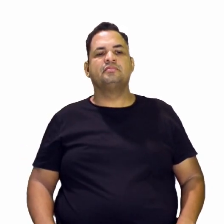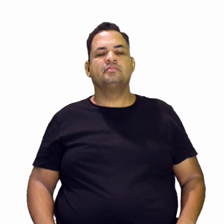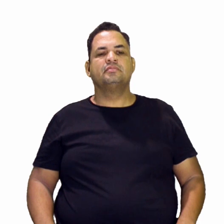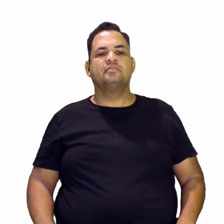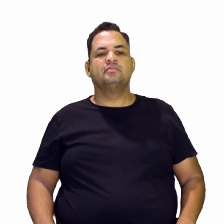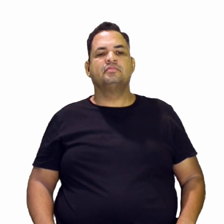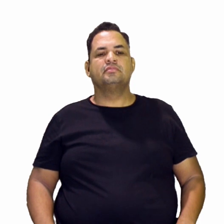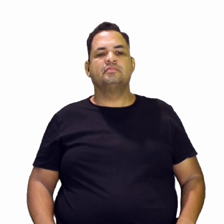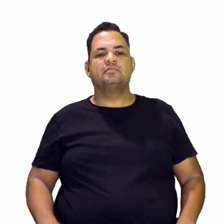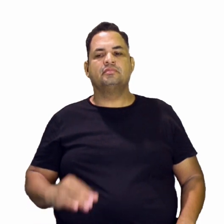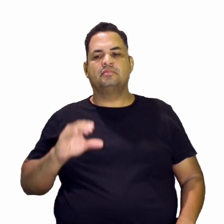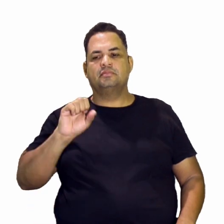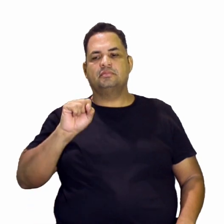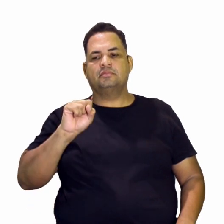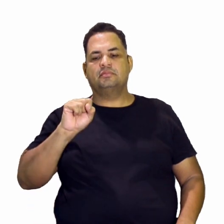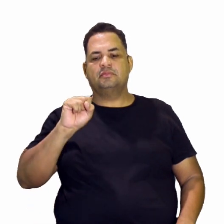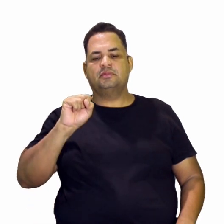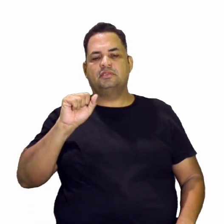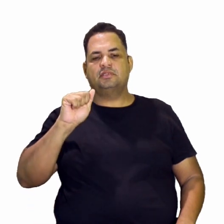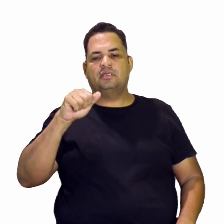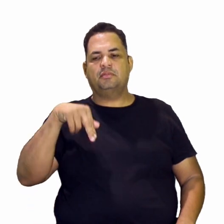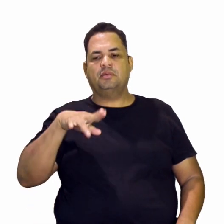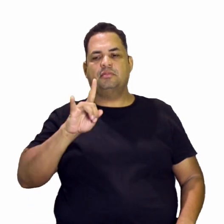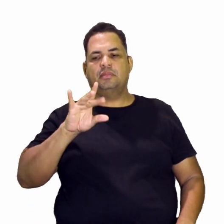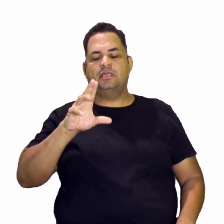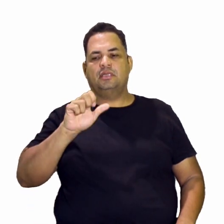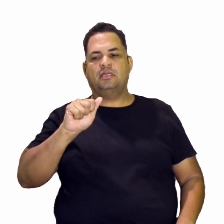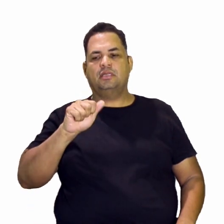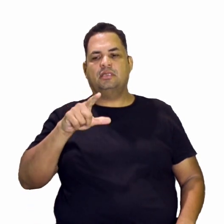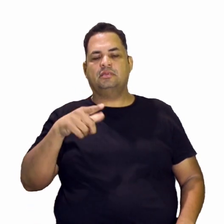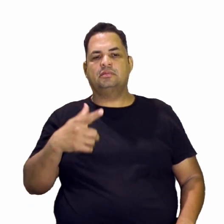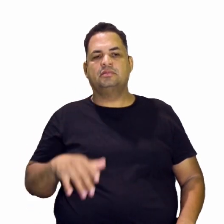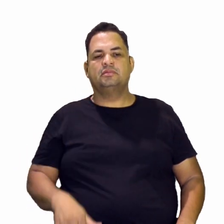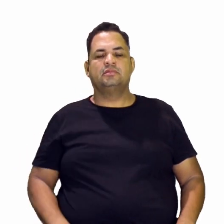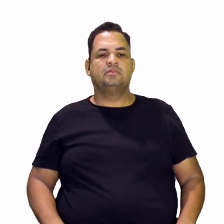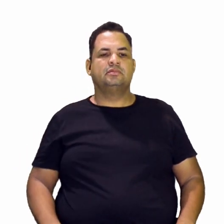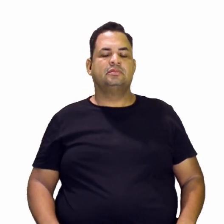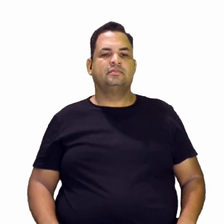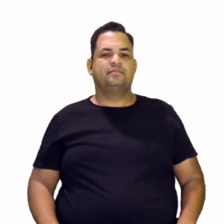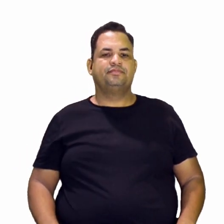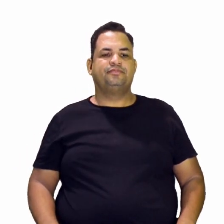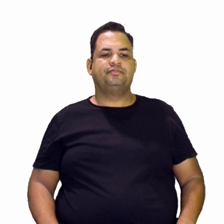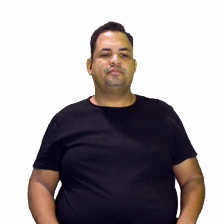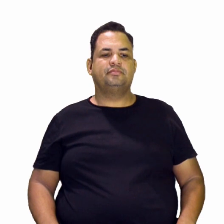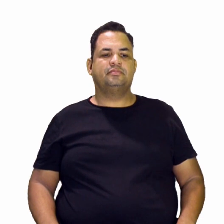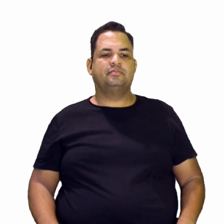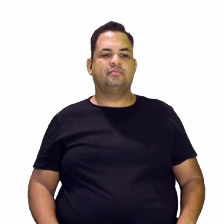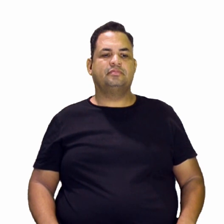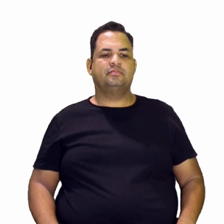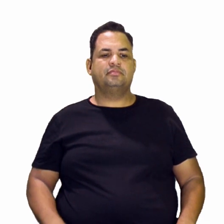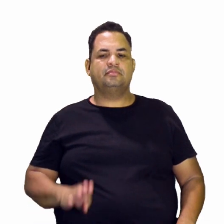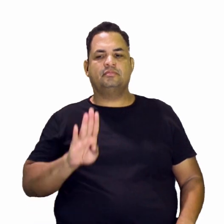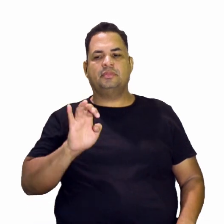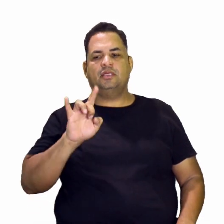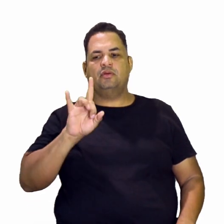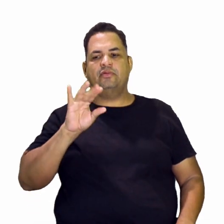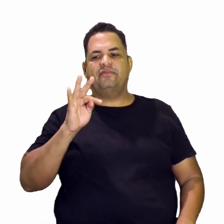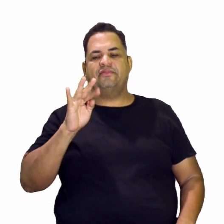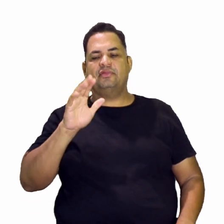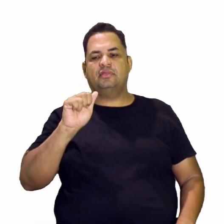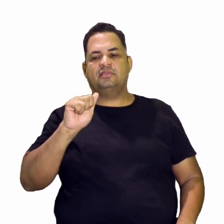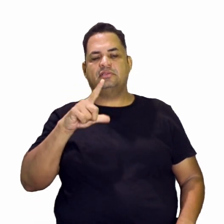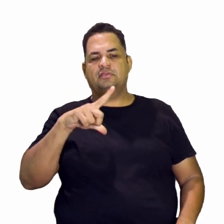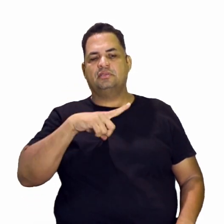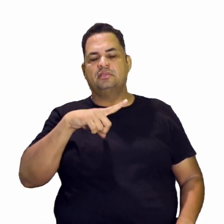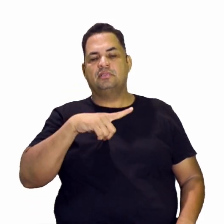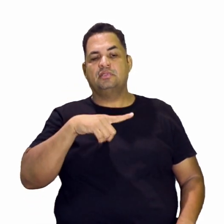pteridófita, a samambaia, as avencas, são os exemplos de pteridófitas, tá? E as briófitas, que